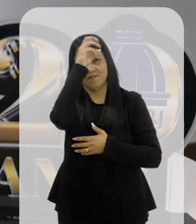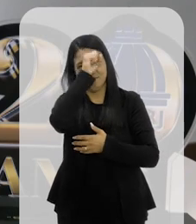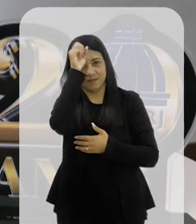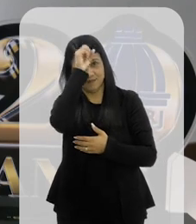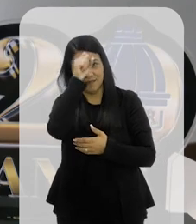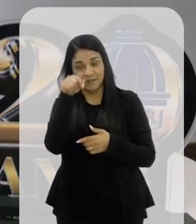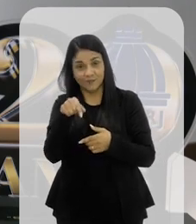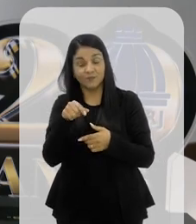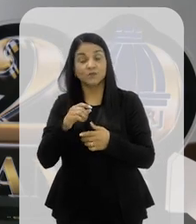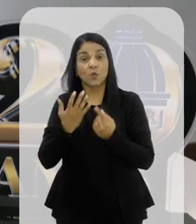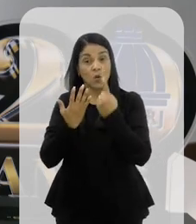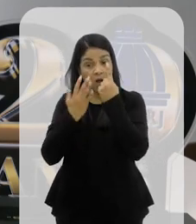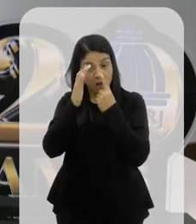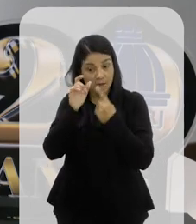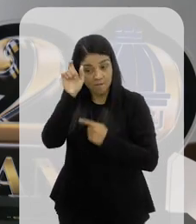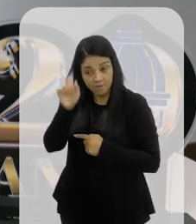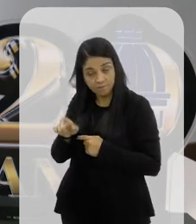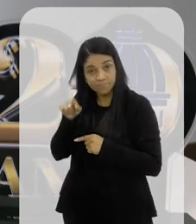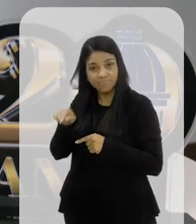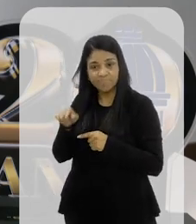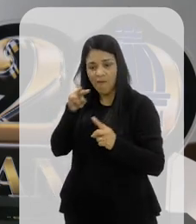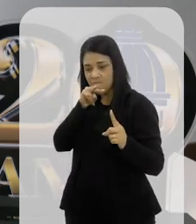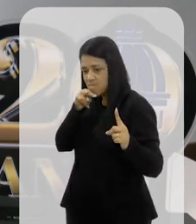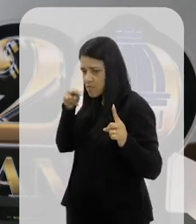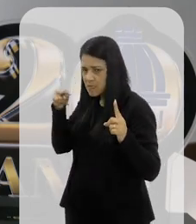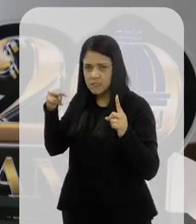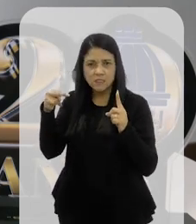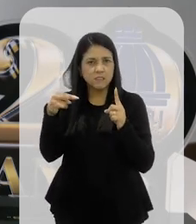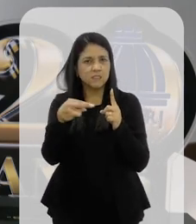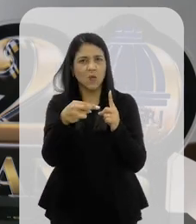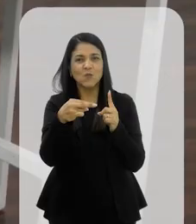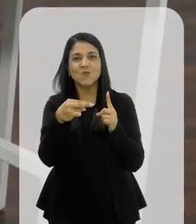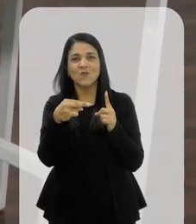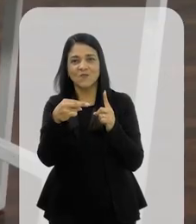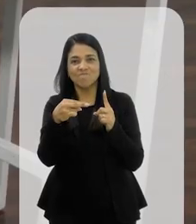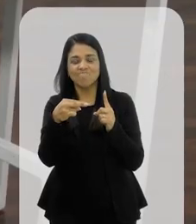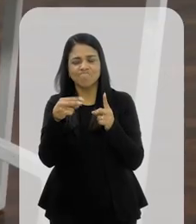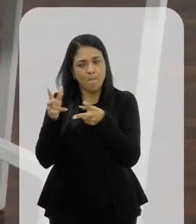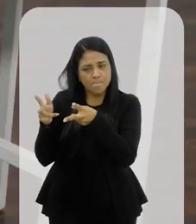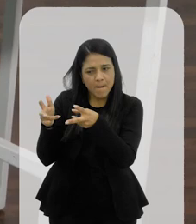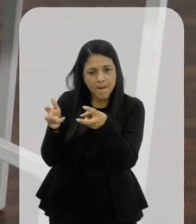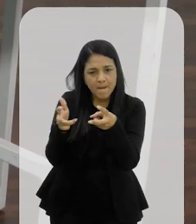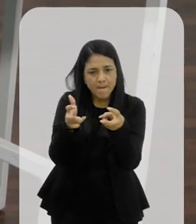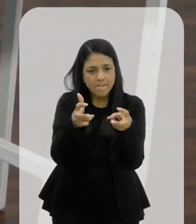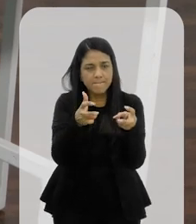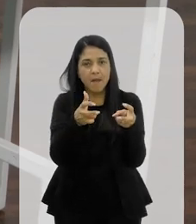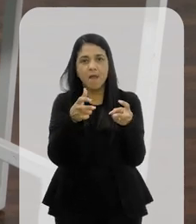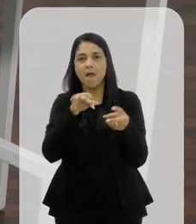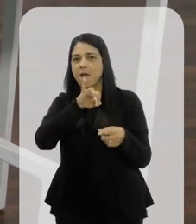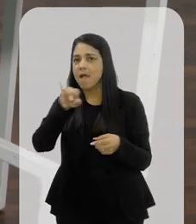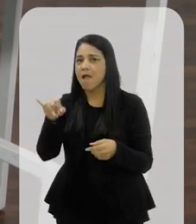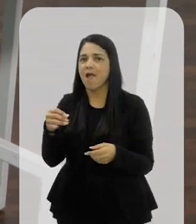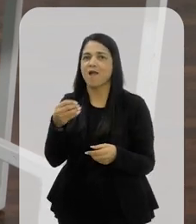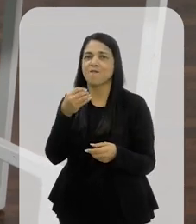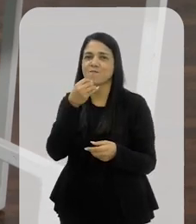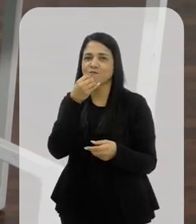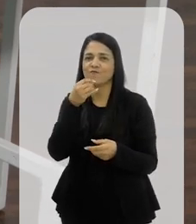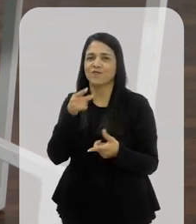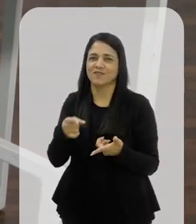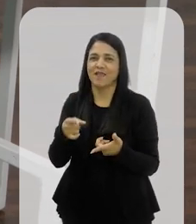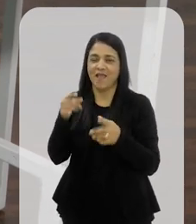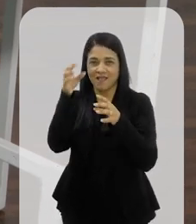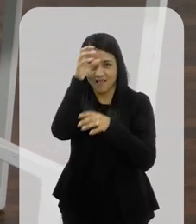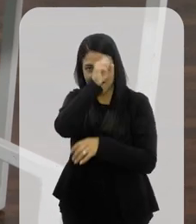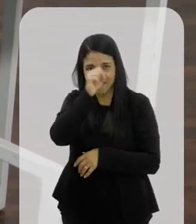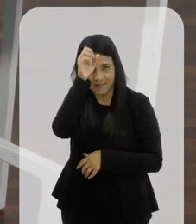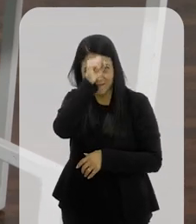né e o carnavalo tem que ter uma uma visão peculiar para poder aproveitar esse essa